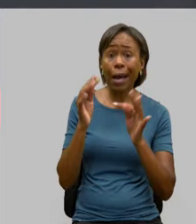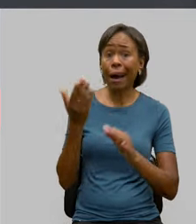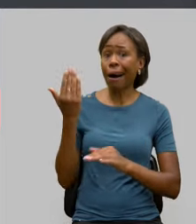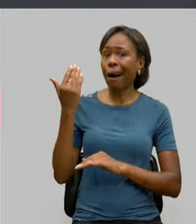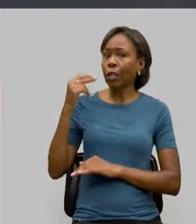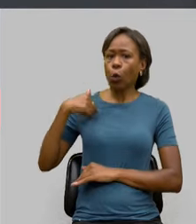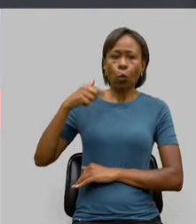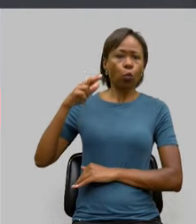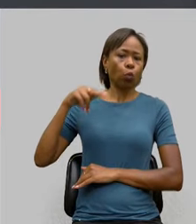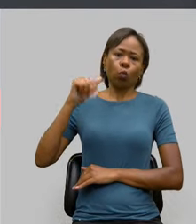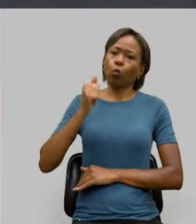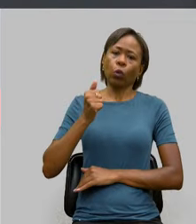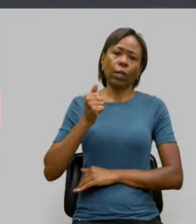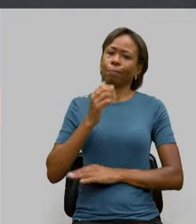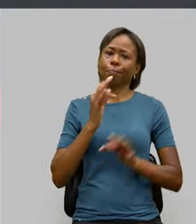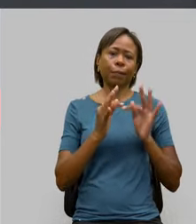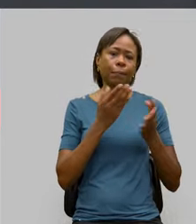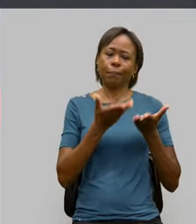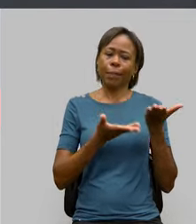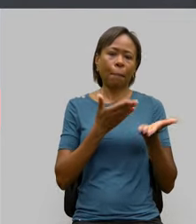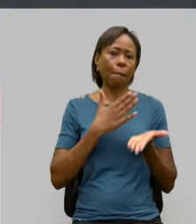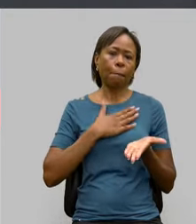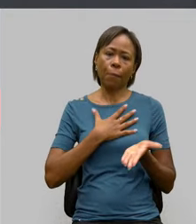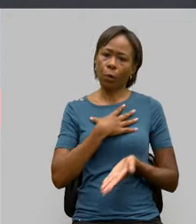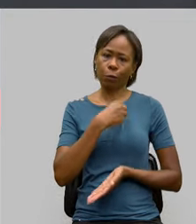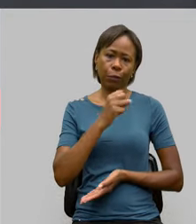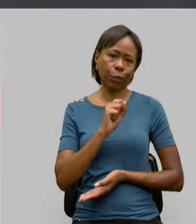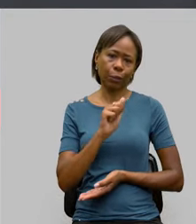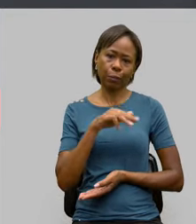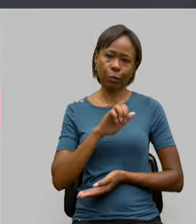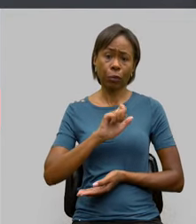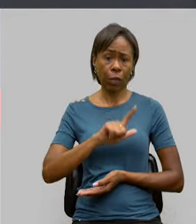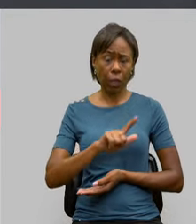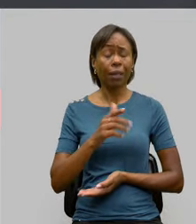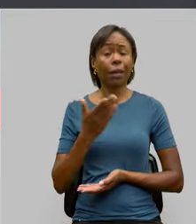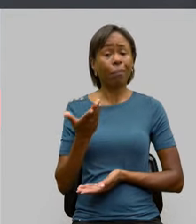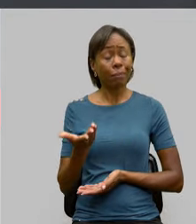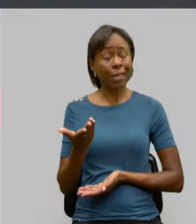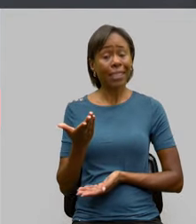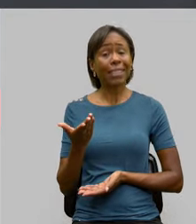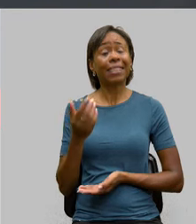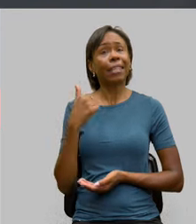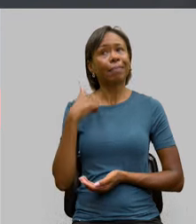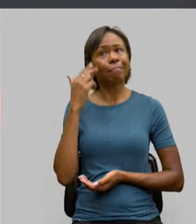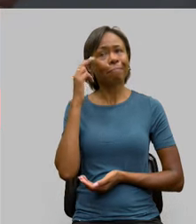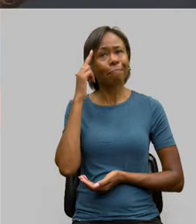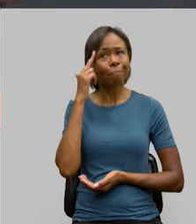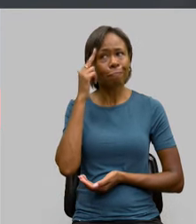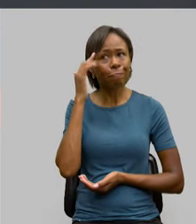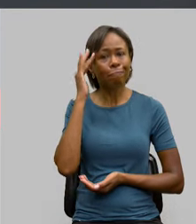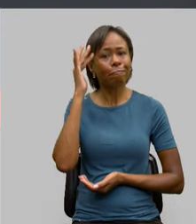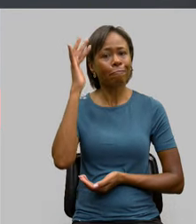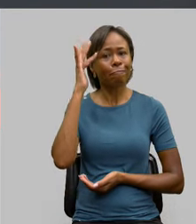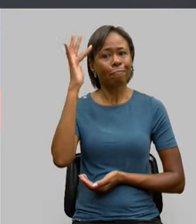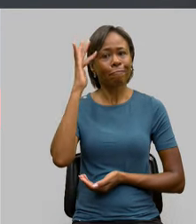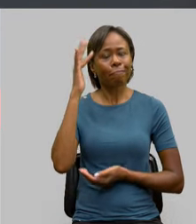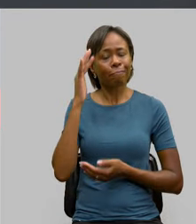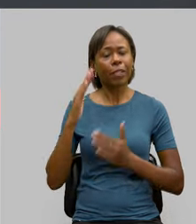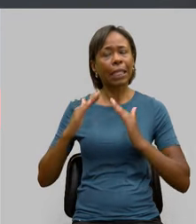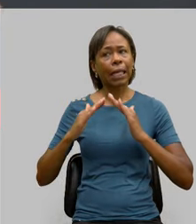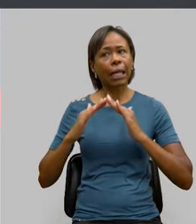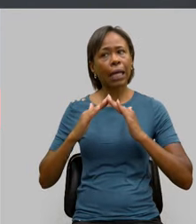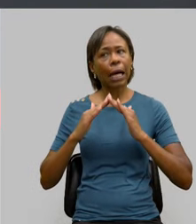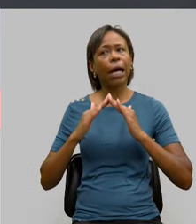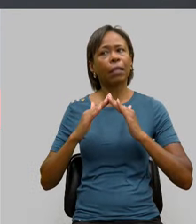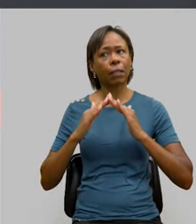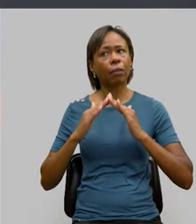Samuel eu nunca consegui então a o sonho e o plano era que montar dentro da nossa casa